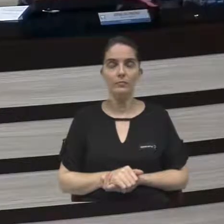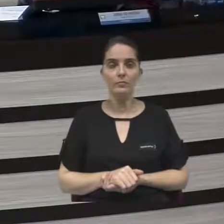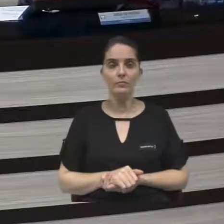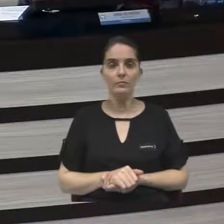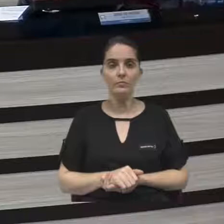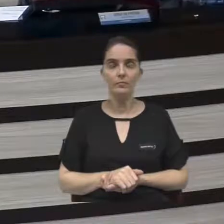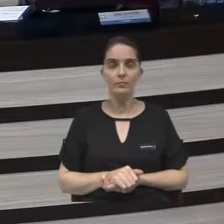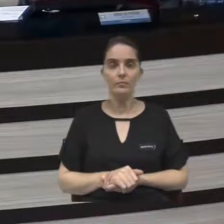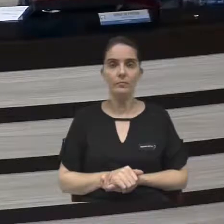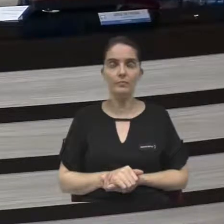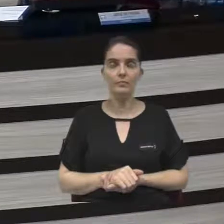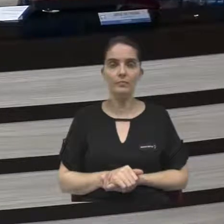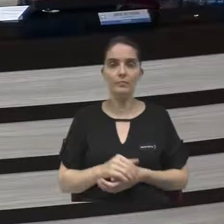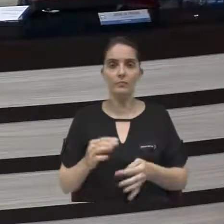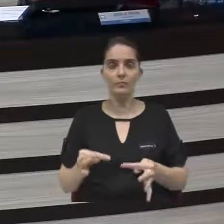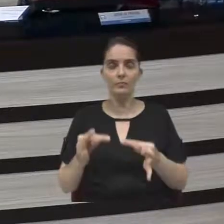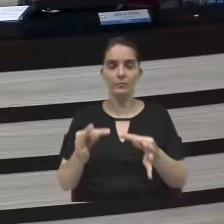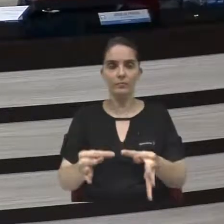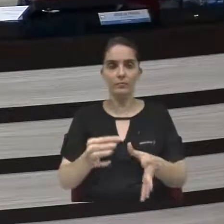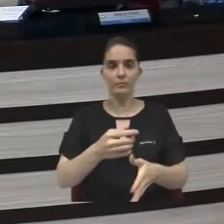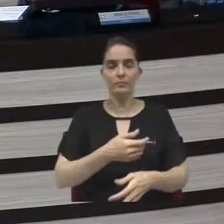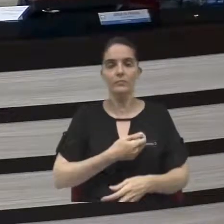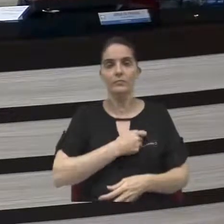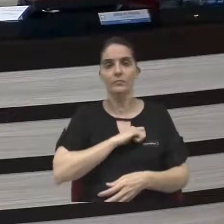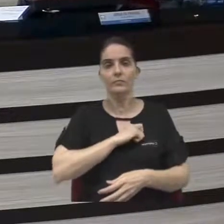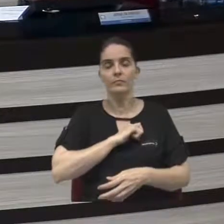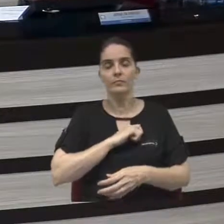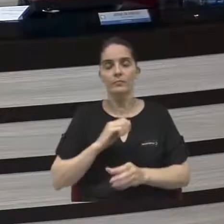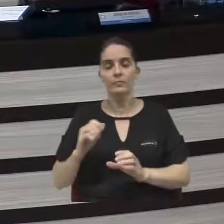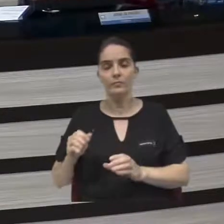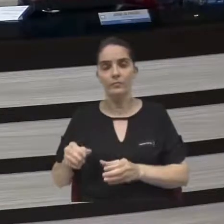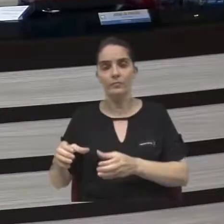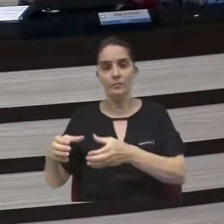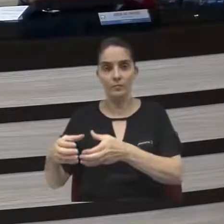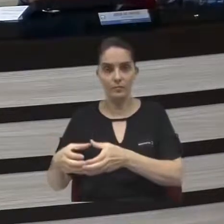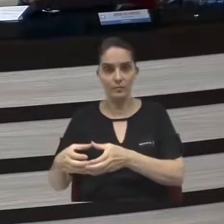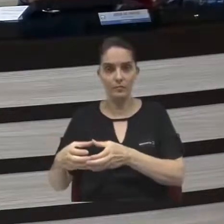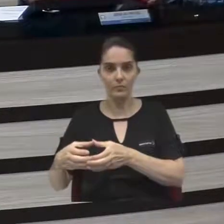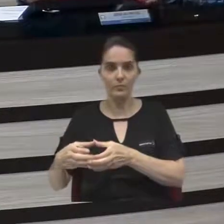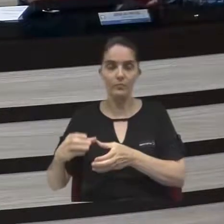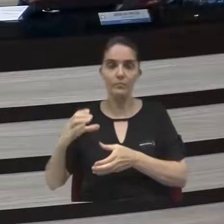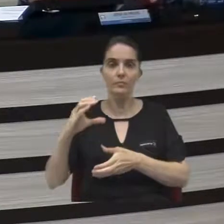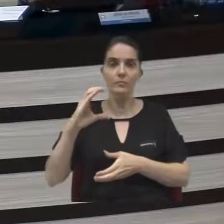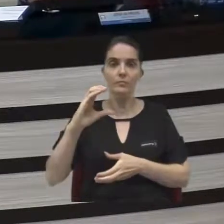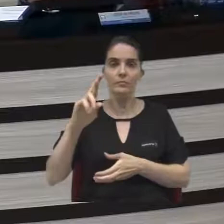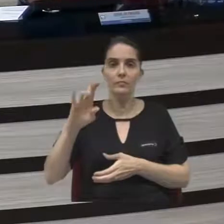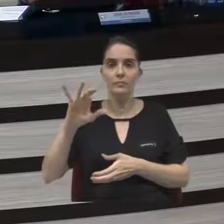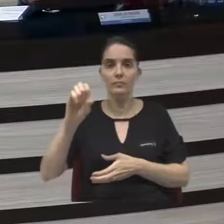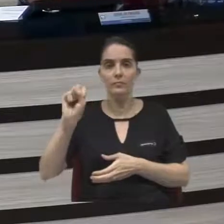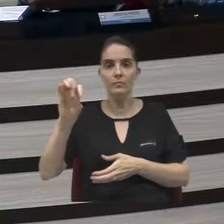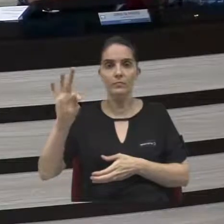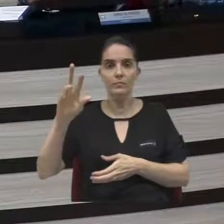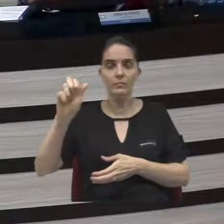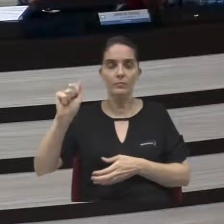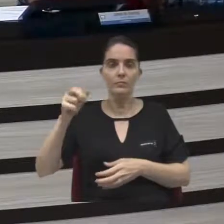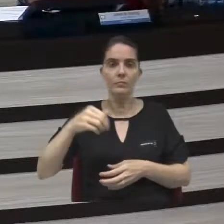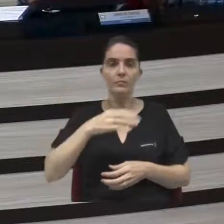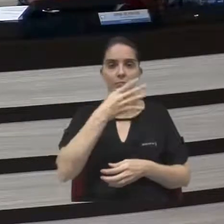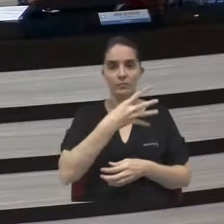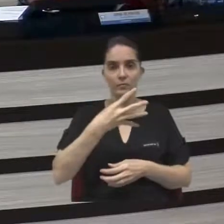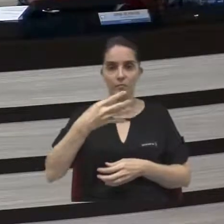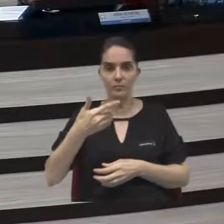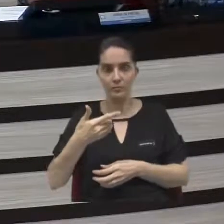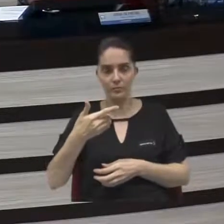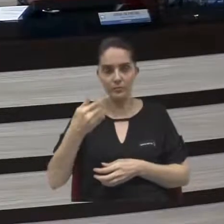Tribunal de Contas do Estado de São Paulo, gabinete da conselheira Cristiane de Castro Moraes, parecer. Tribunal